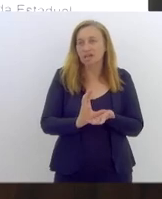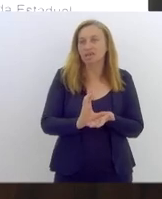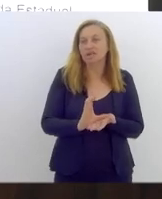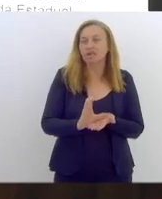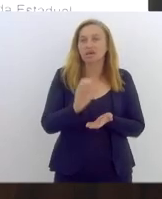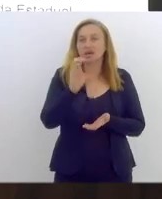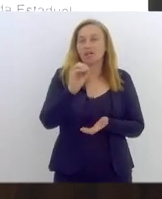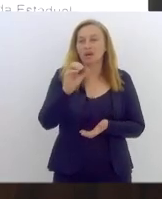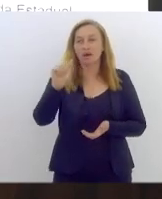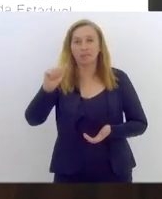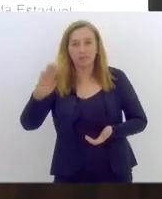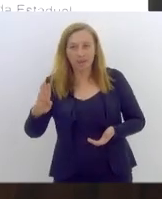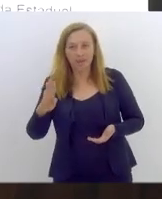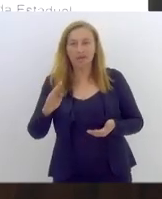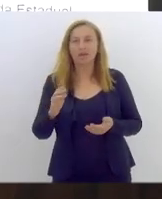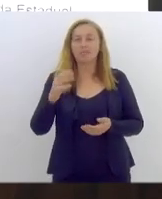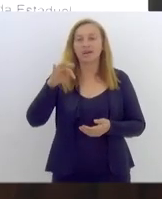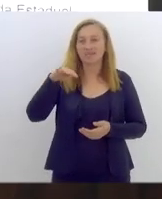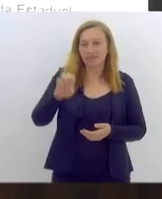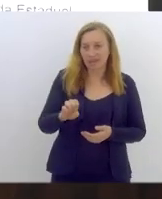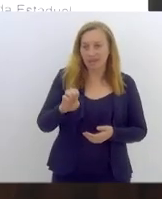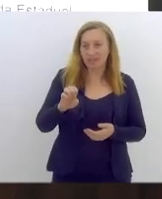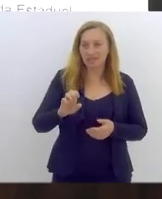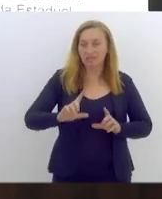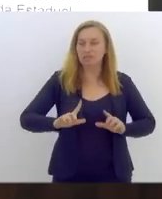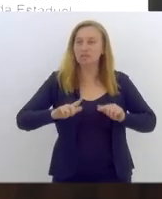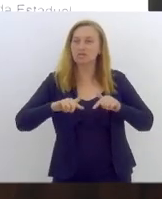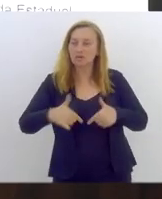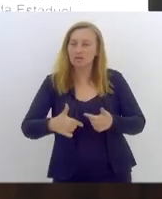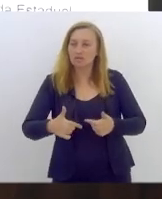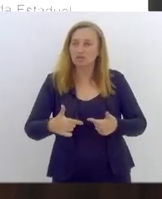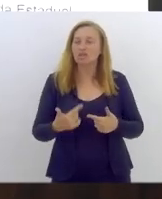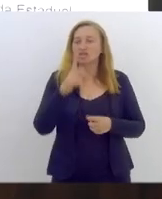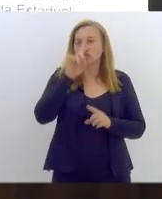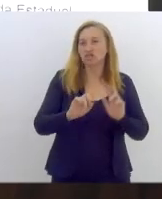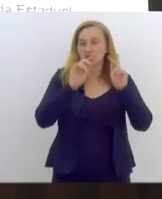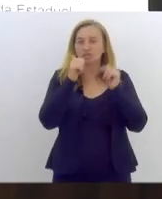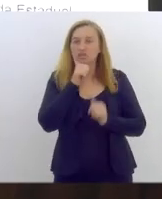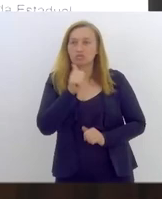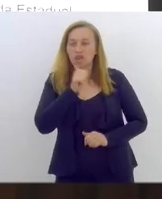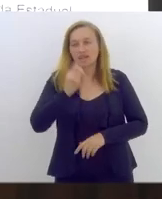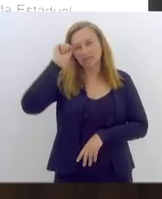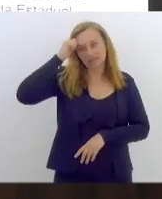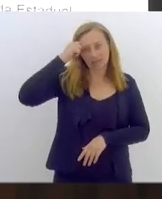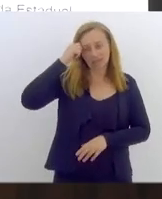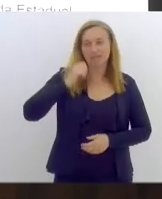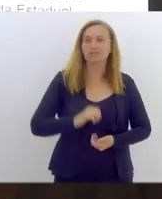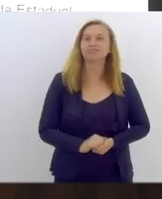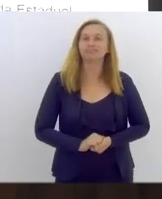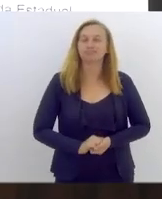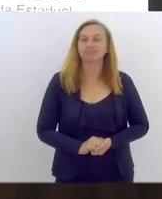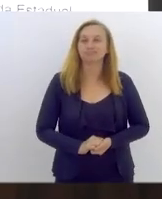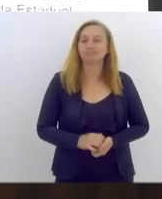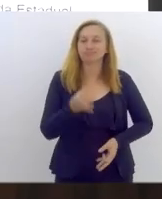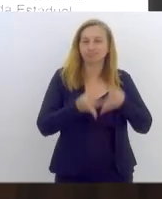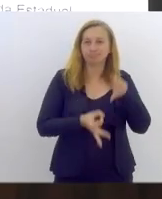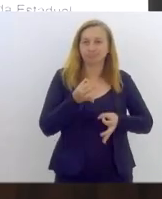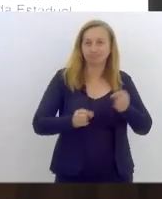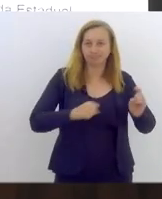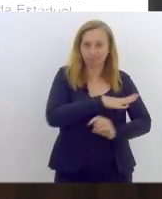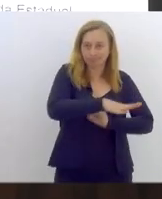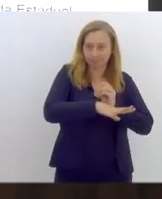OAB. Marinette pauta sua atuação na defesa dos direitos das mulheres negras em prol da justiça